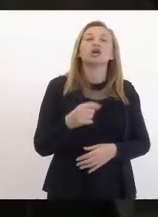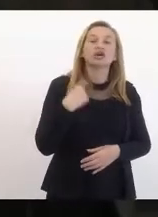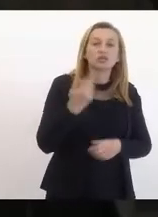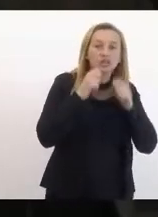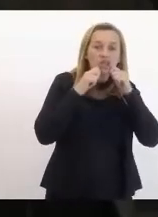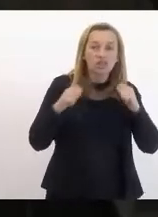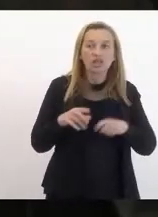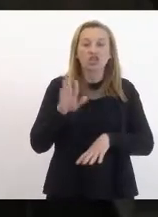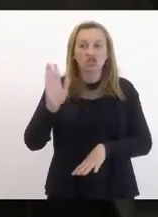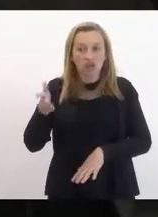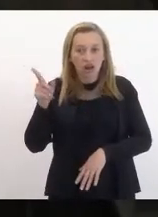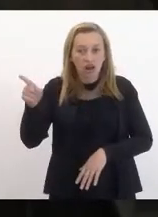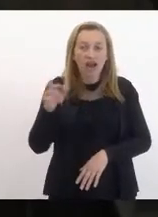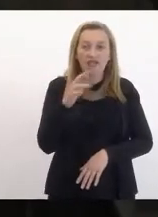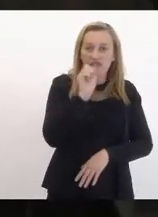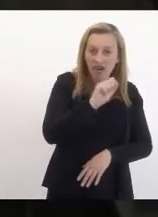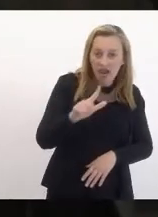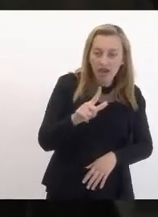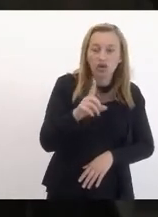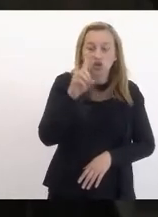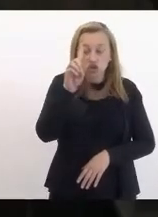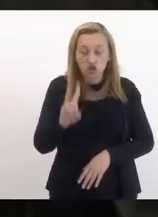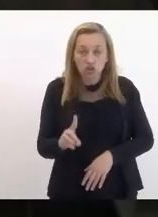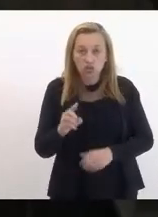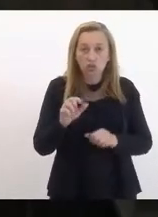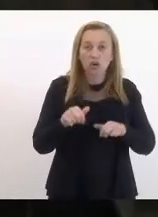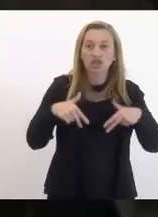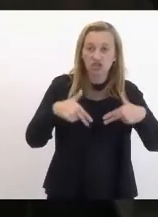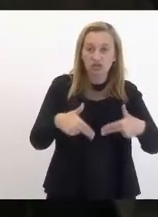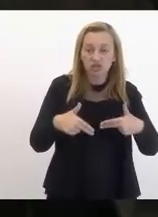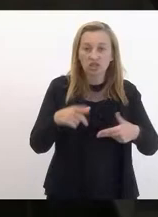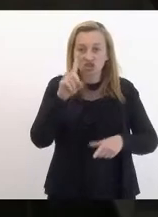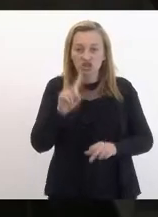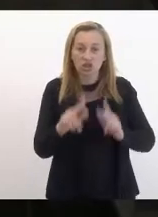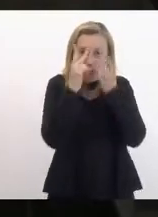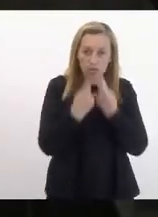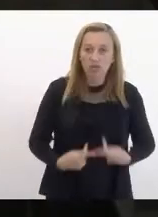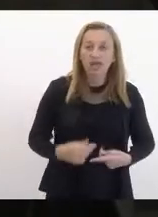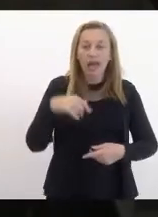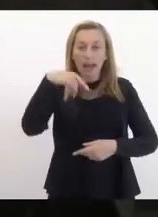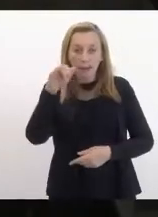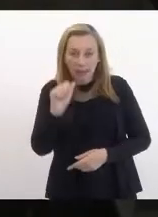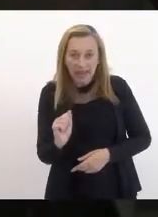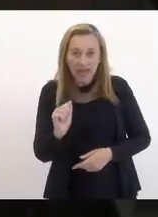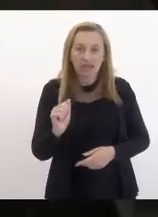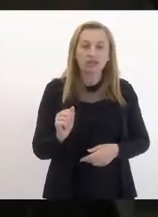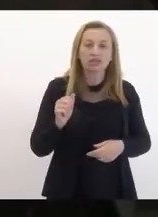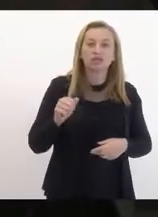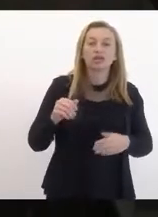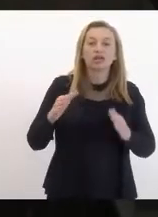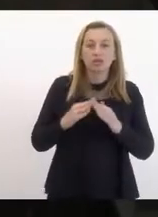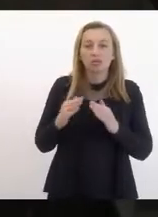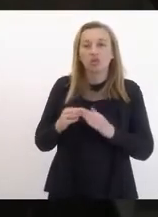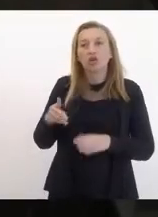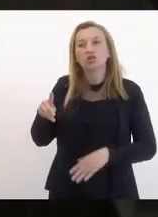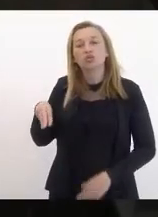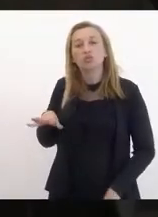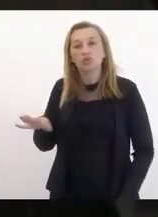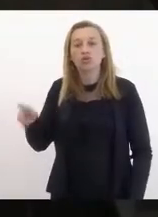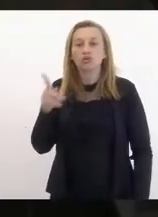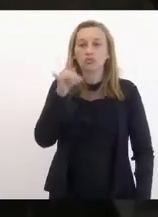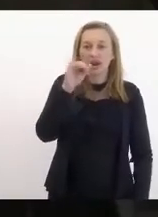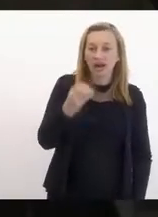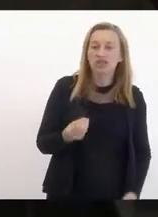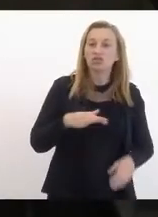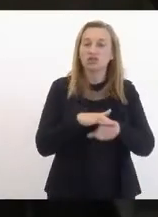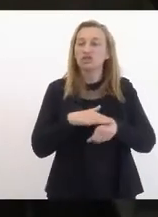lá. Rafael Carvalho, que é diretor e ativista de direitos humanos, a Mila Neves também, moradora do Morro do Palácio. Conversamos com várias